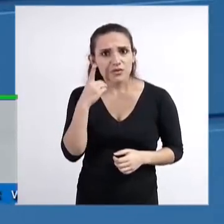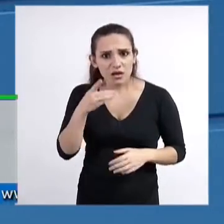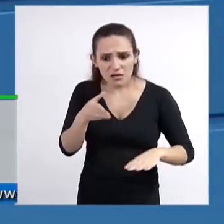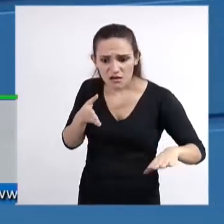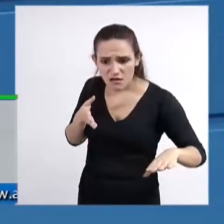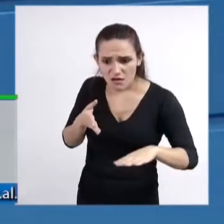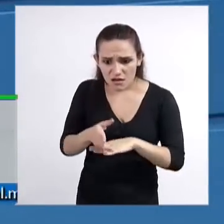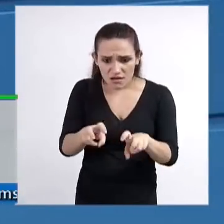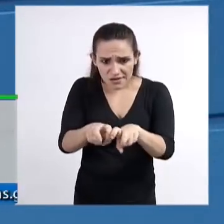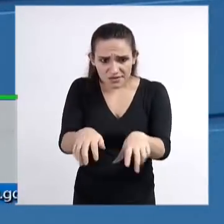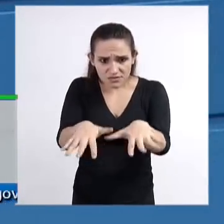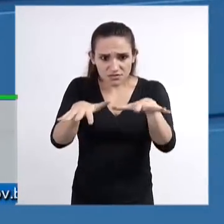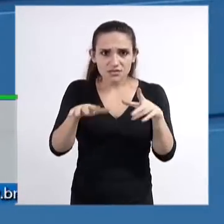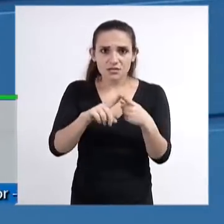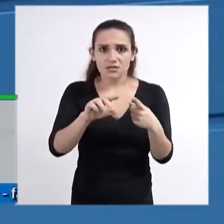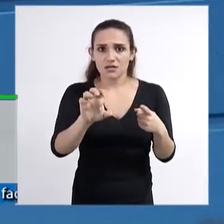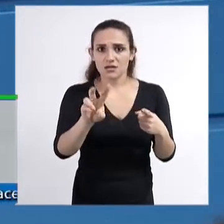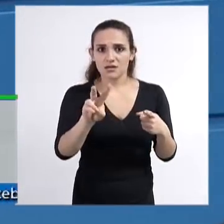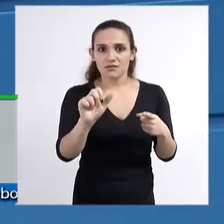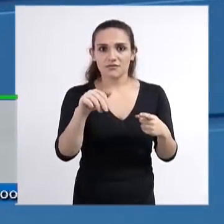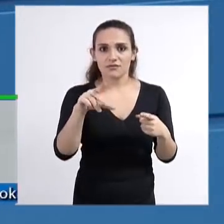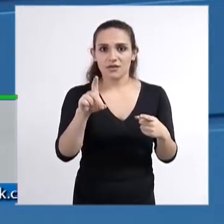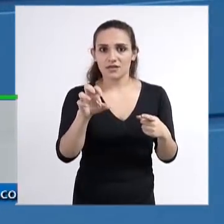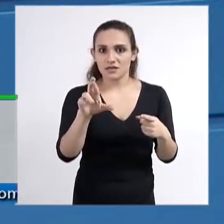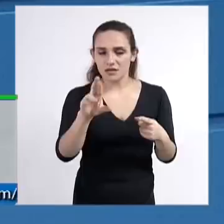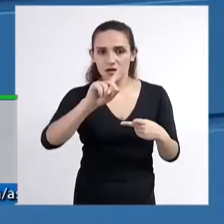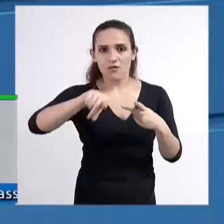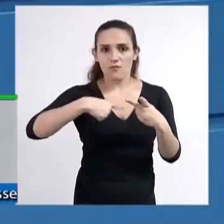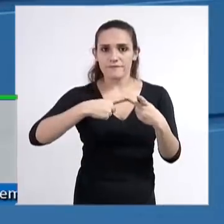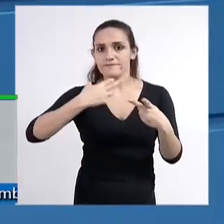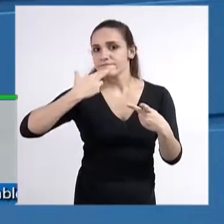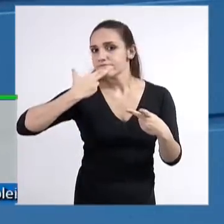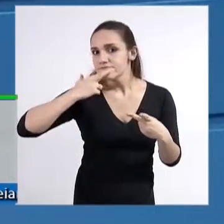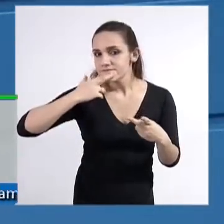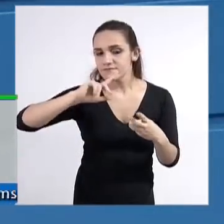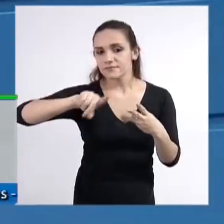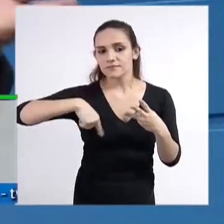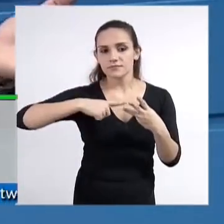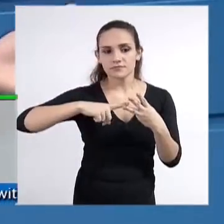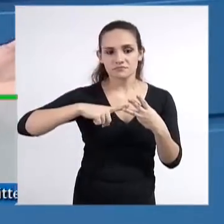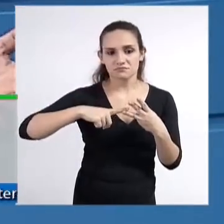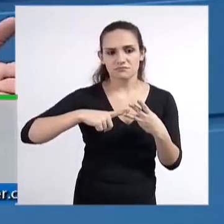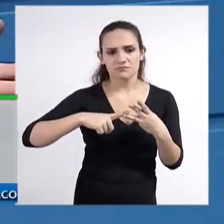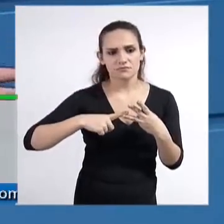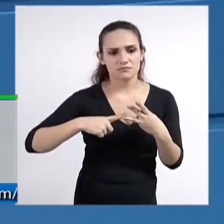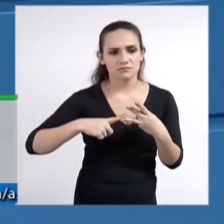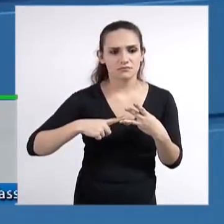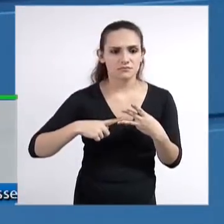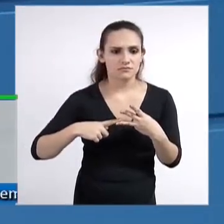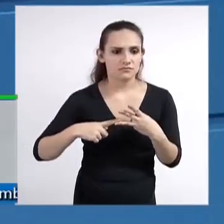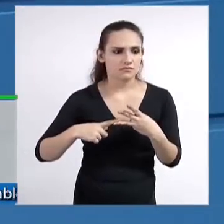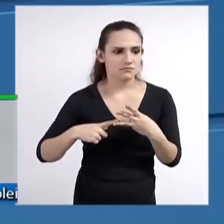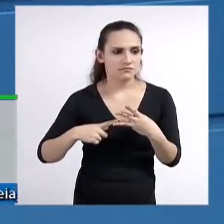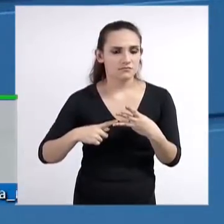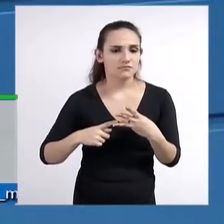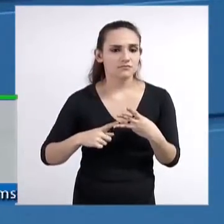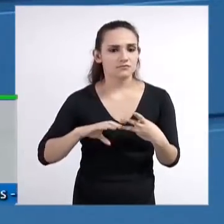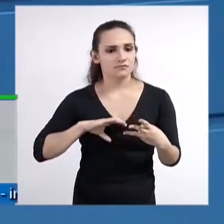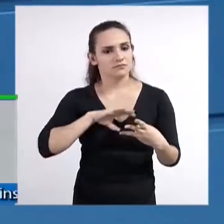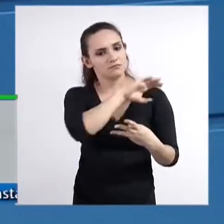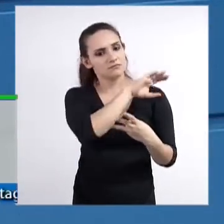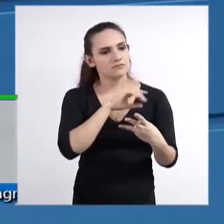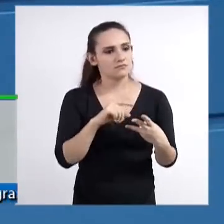estavam deputado Evandro Vendramini, como estava o deputado Renato Câmara, não sei se tinha outros parlamentares,